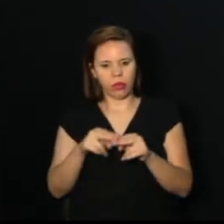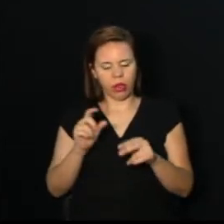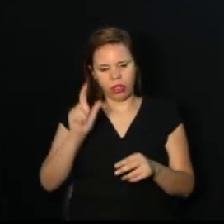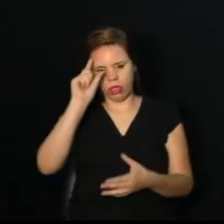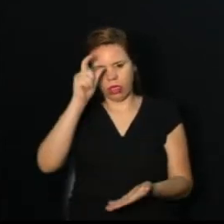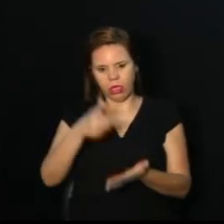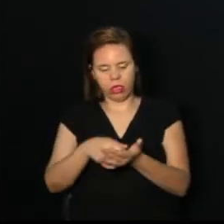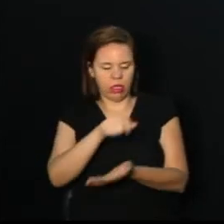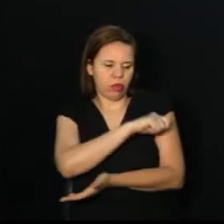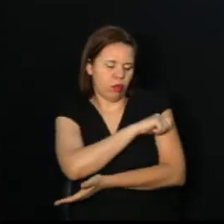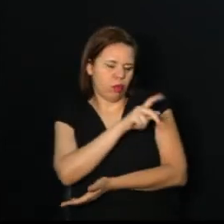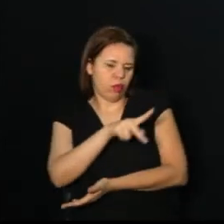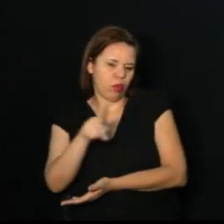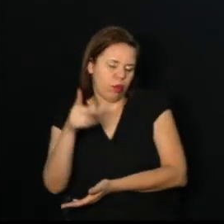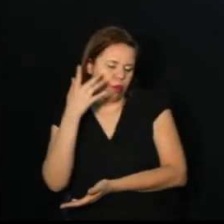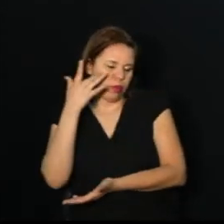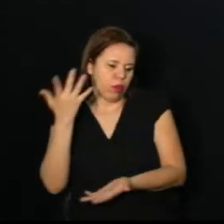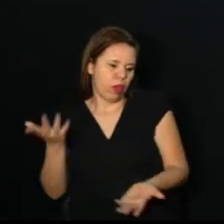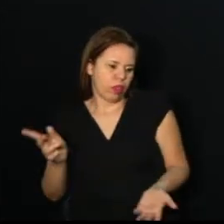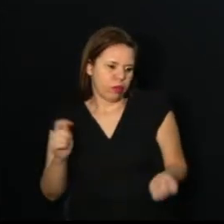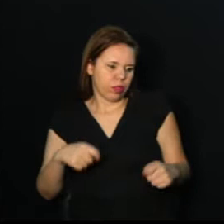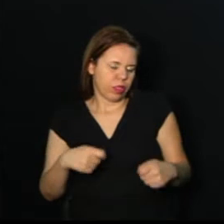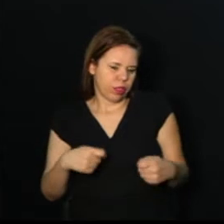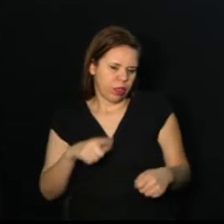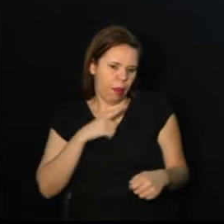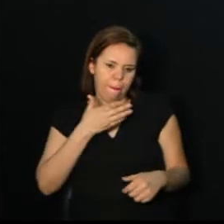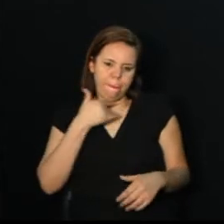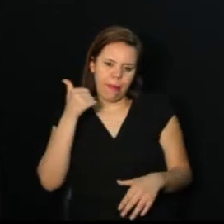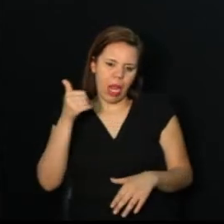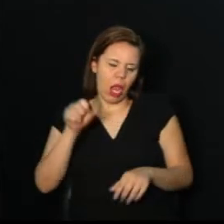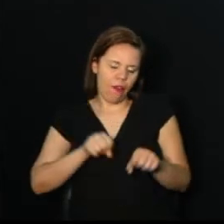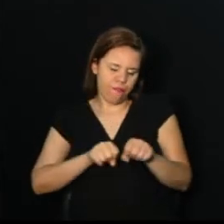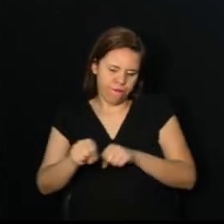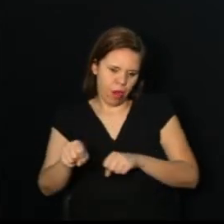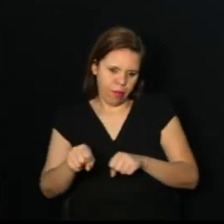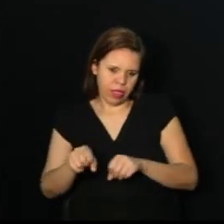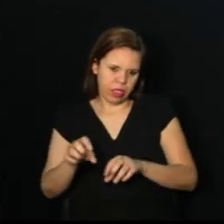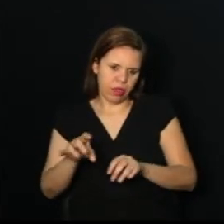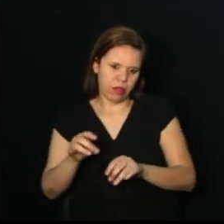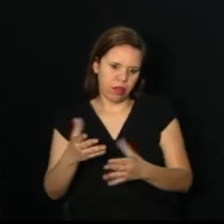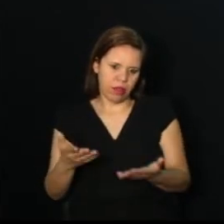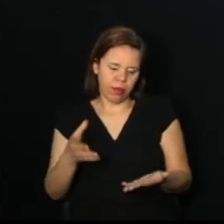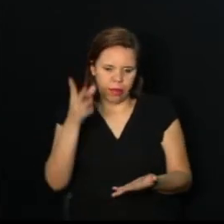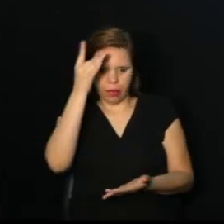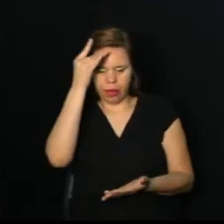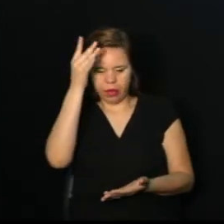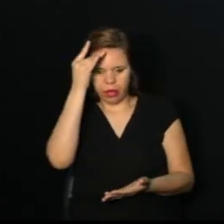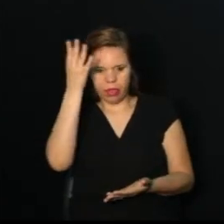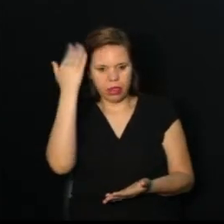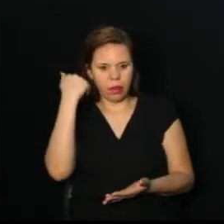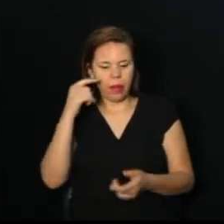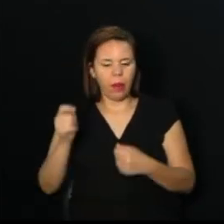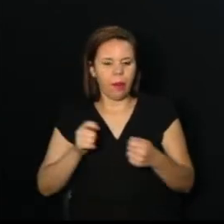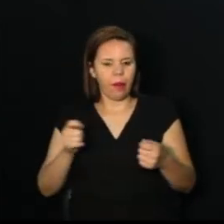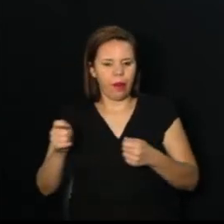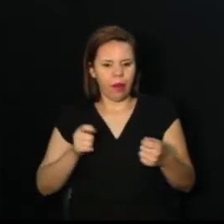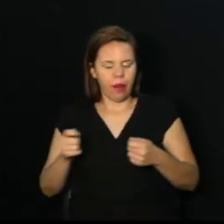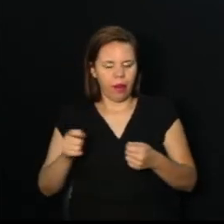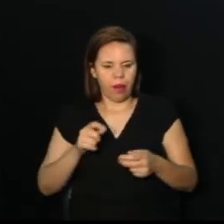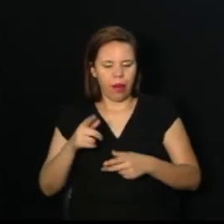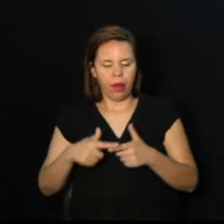O professor tinha que ser melhor preparado, acima de tudo, para saber lidar com